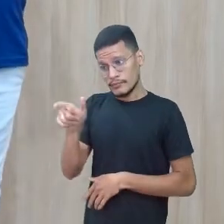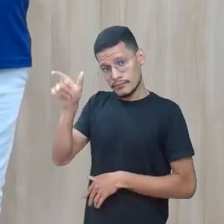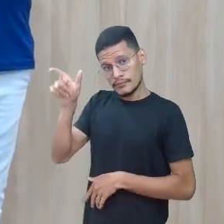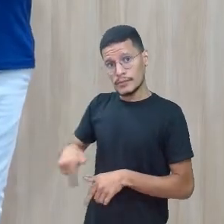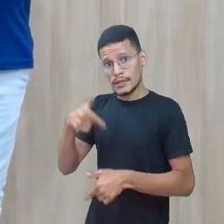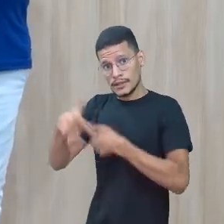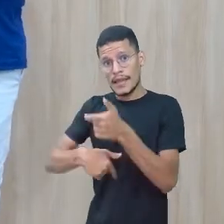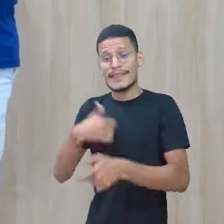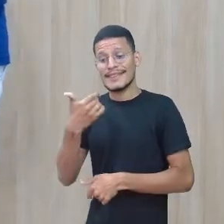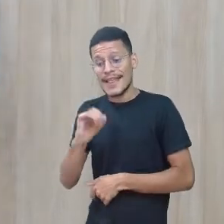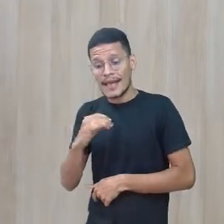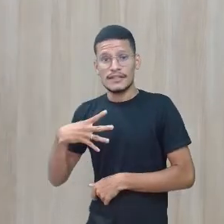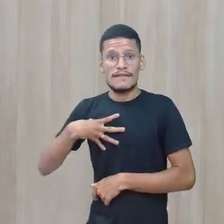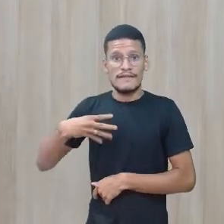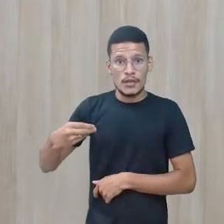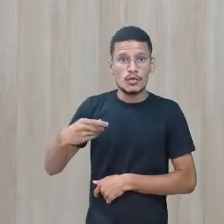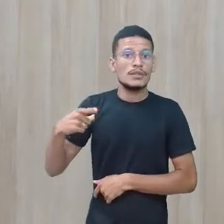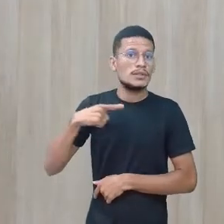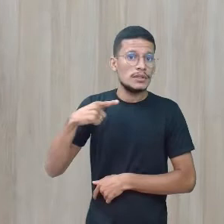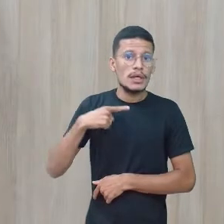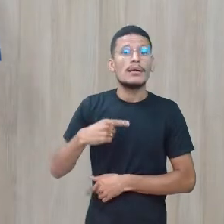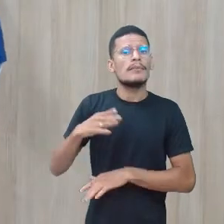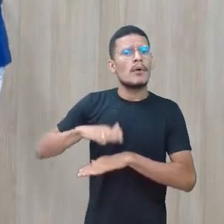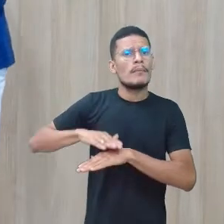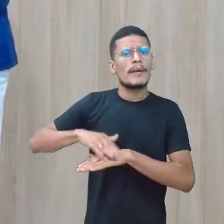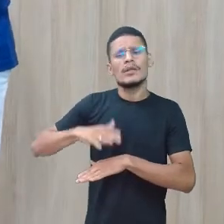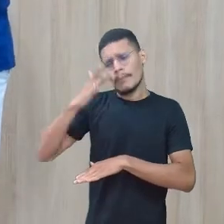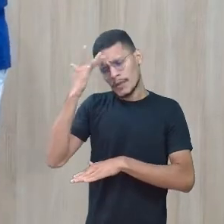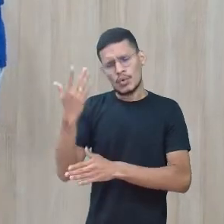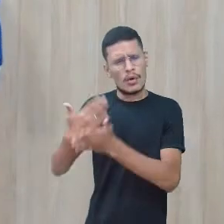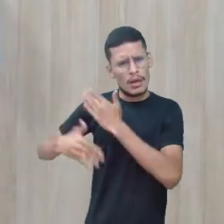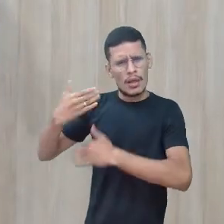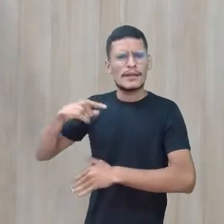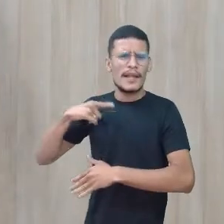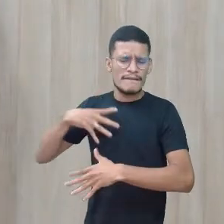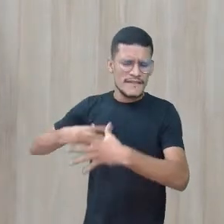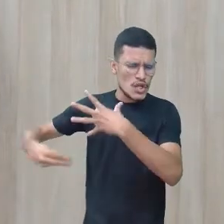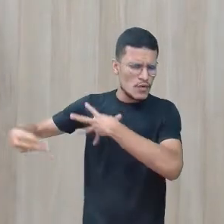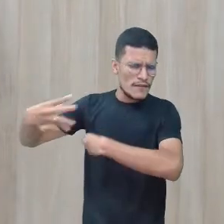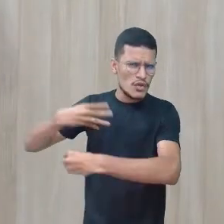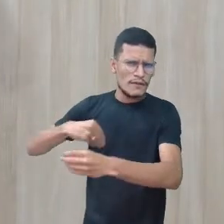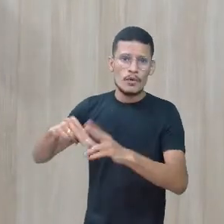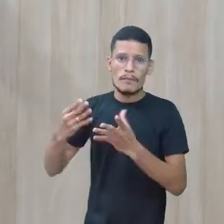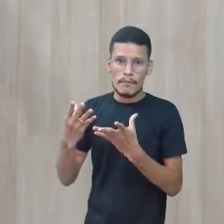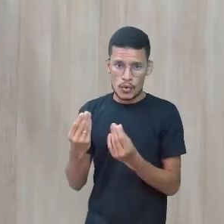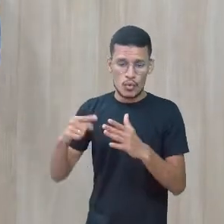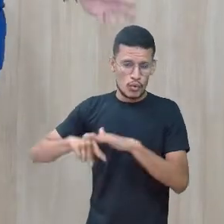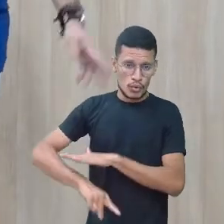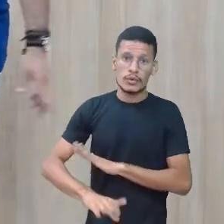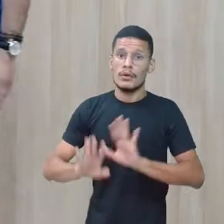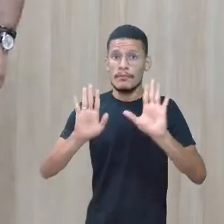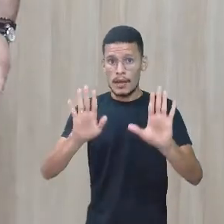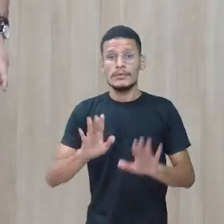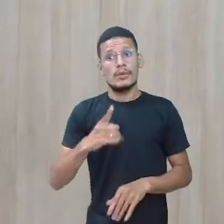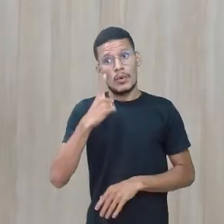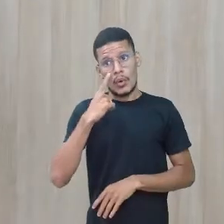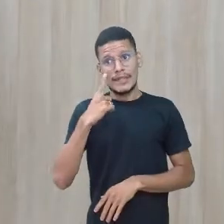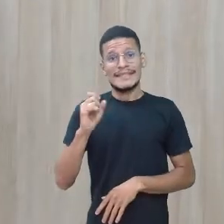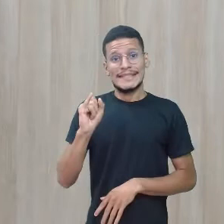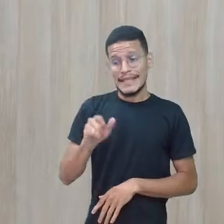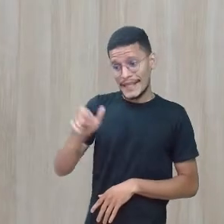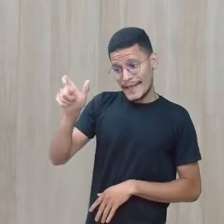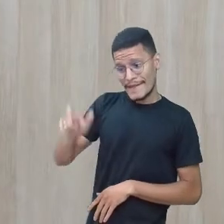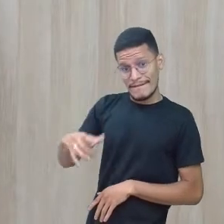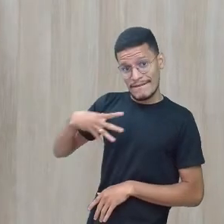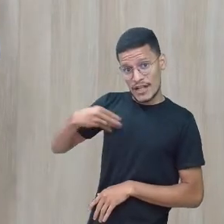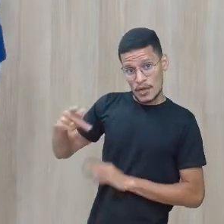tinha 10 filhos, né, porque naquele momento a turma fazia muito menino, né, tinha muito filho, né, então procriava bastante. Se um filho dele